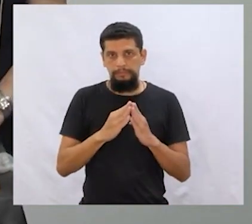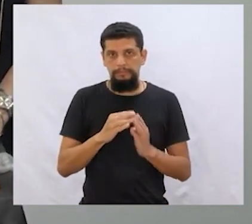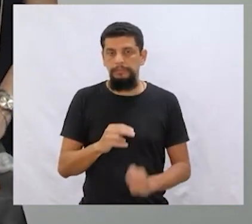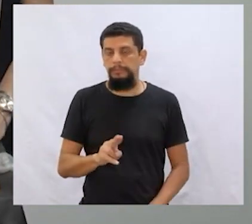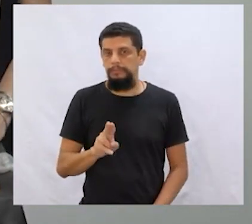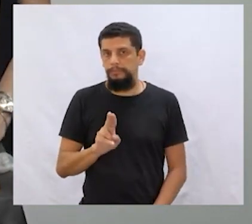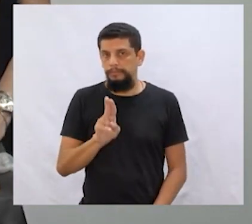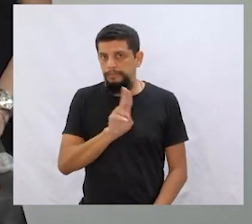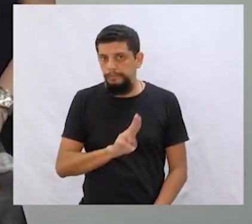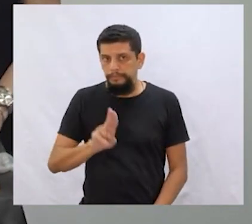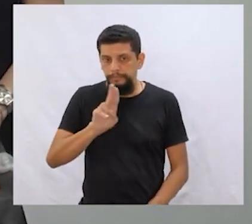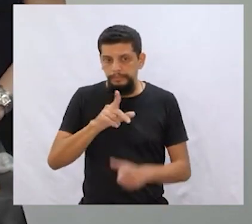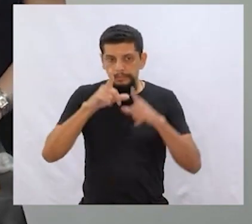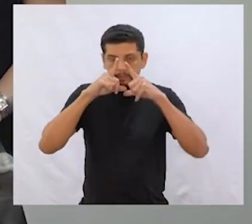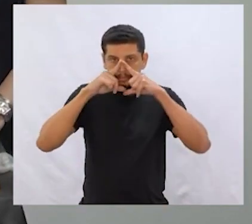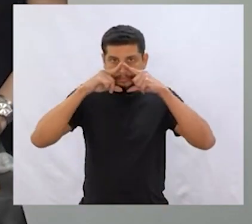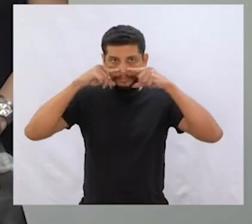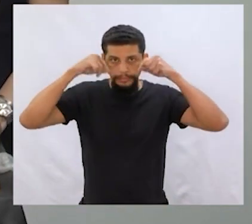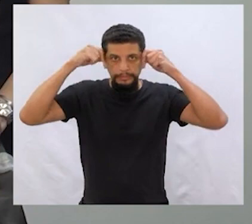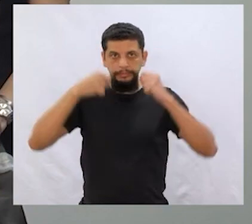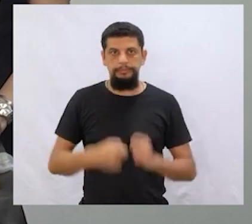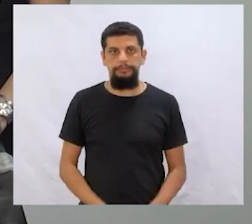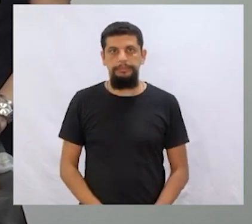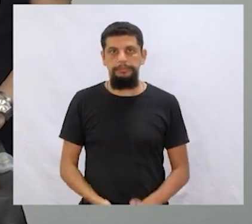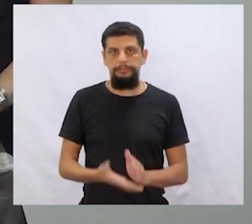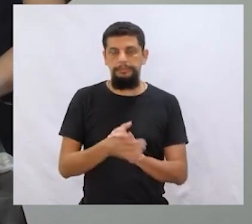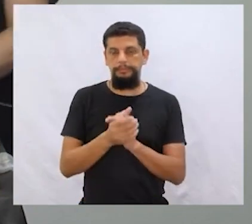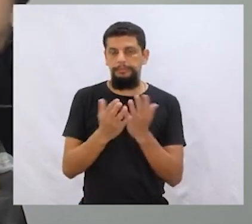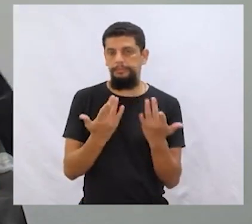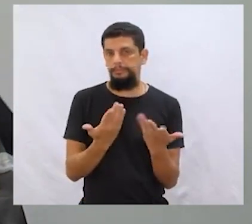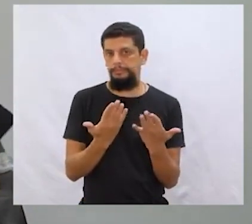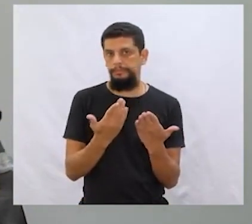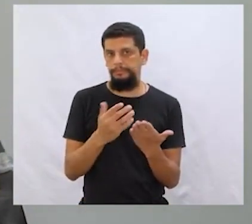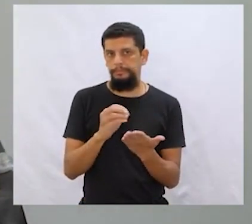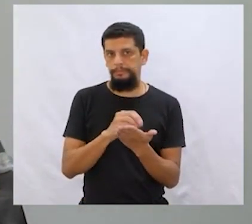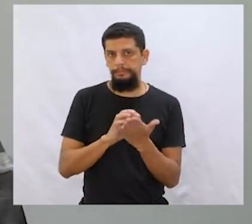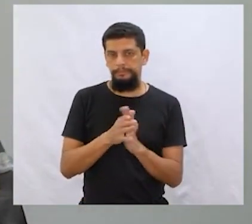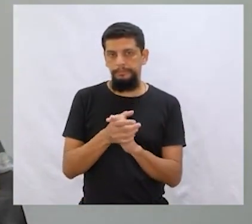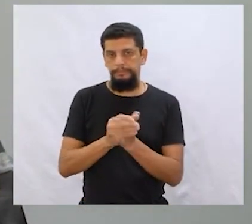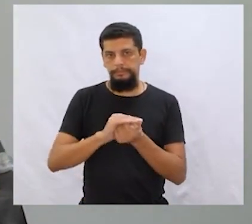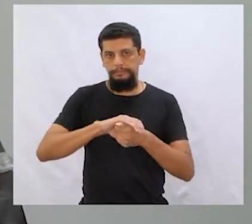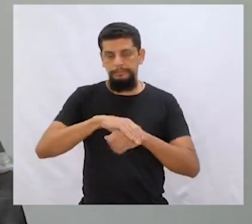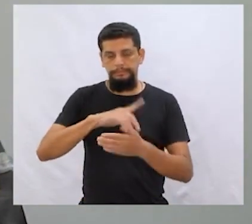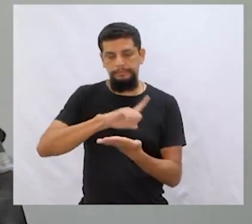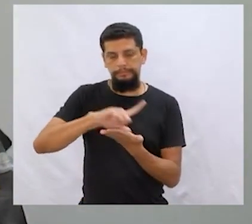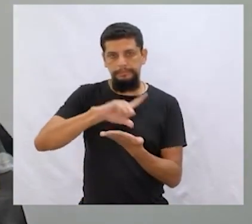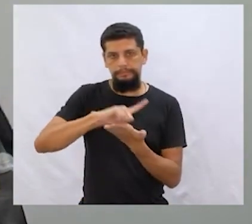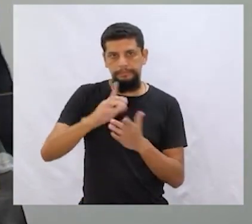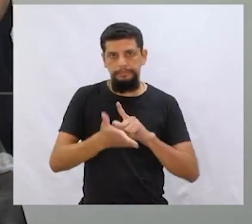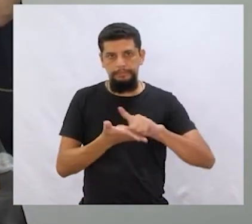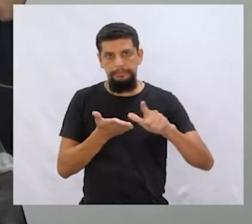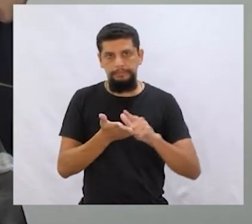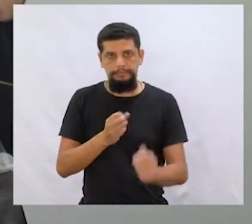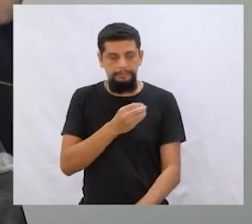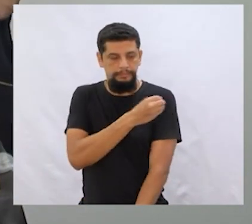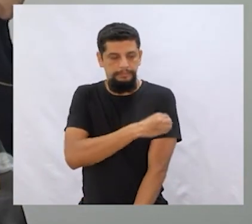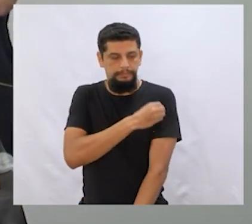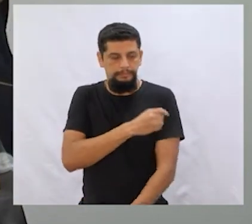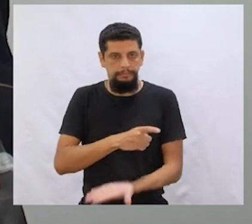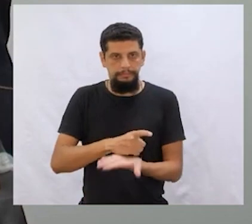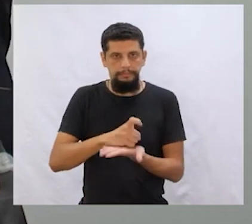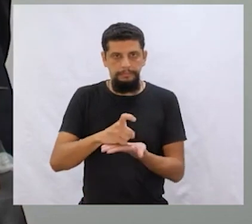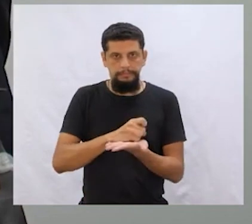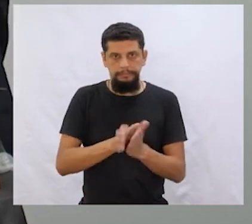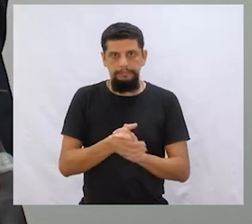para colocar a máscara, nós vamos higienizar as nossas mãos, utilizando o álcool em gel, porque aqui nós não temos água